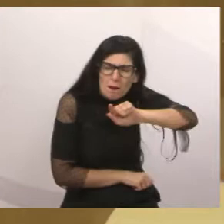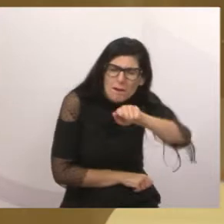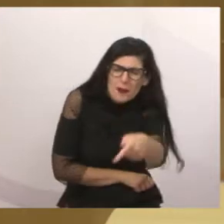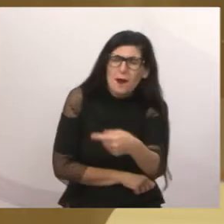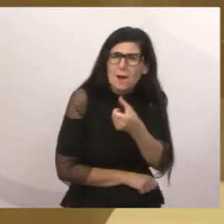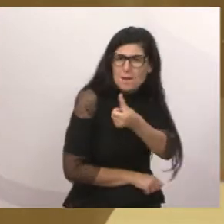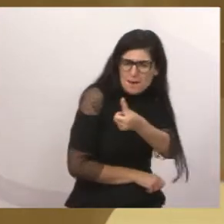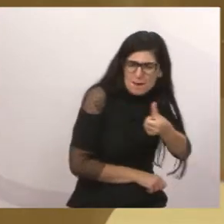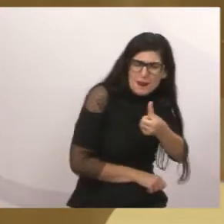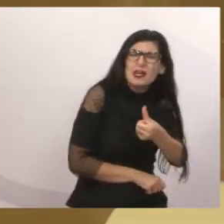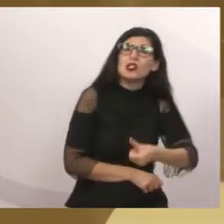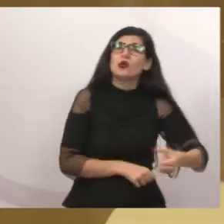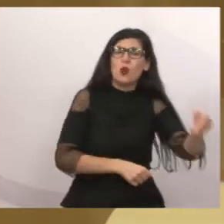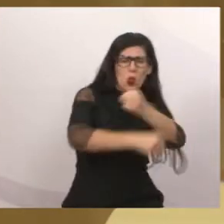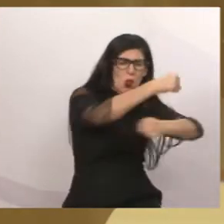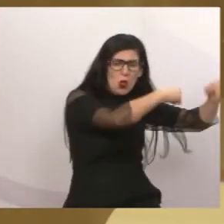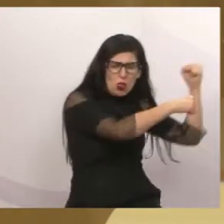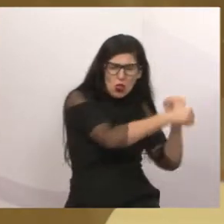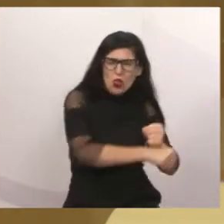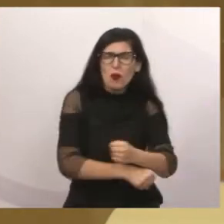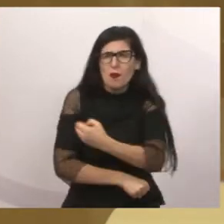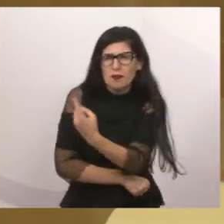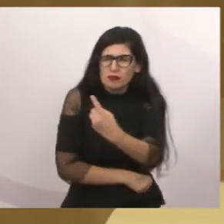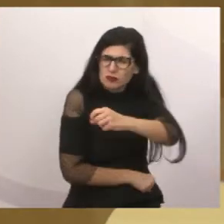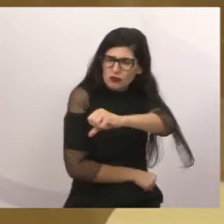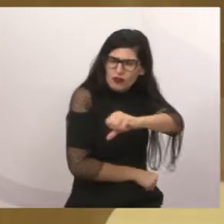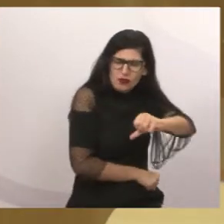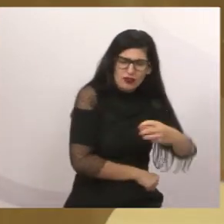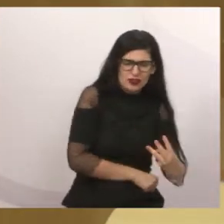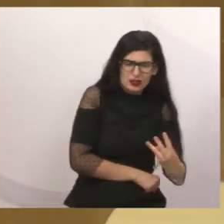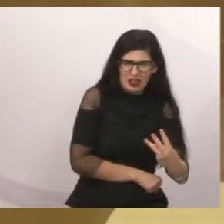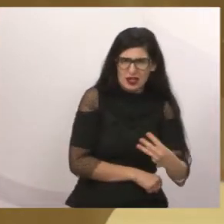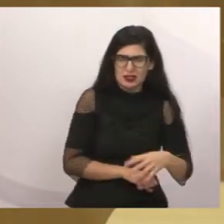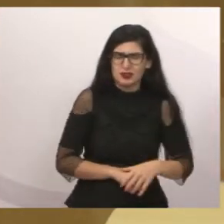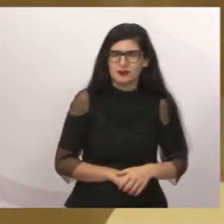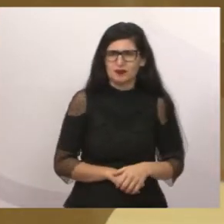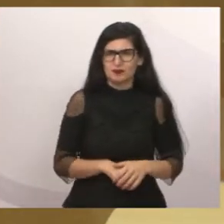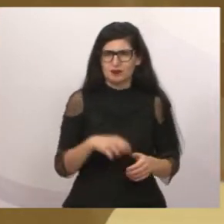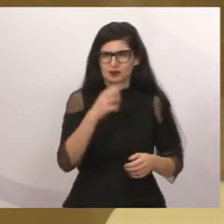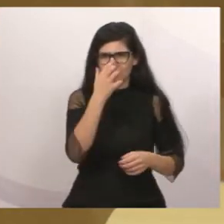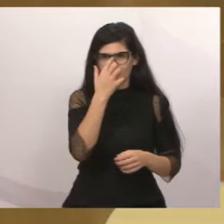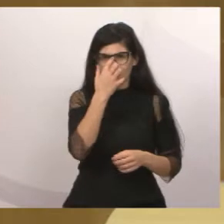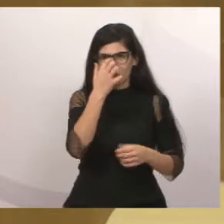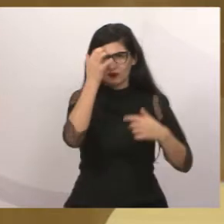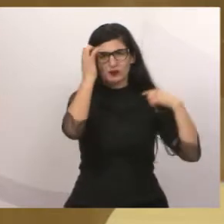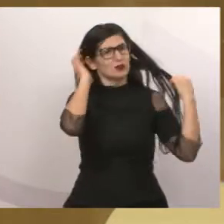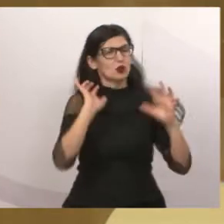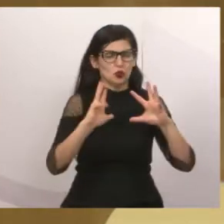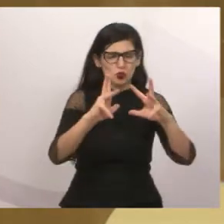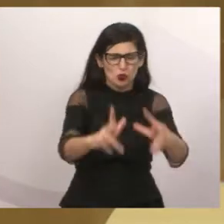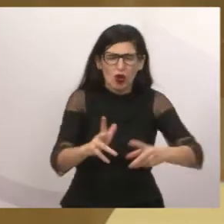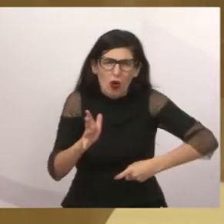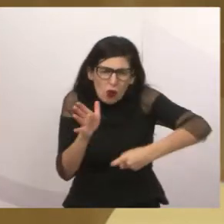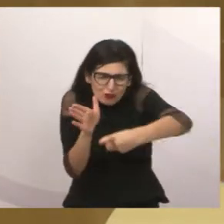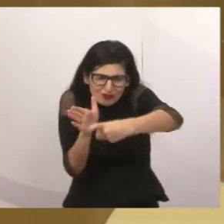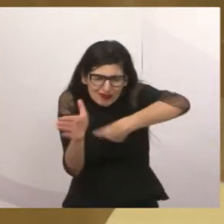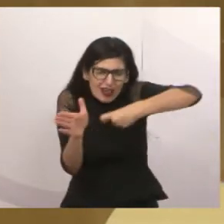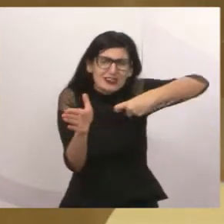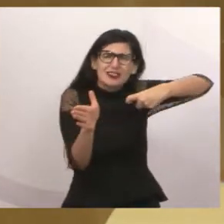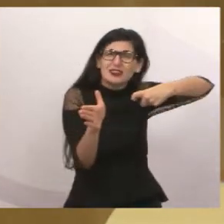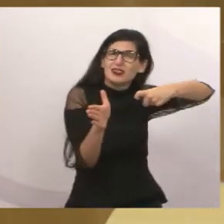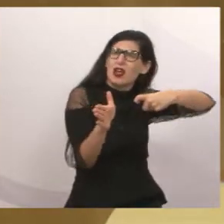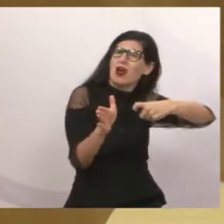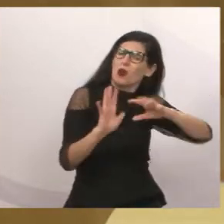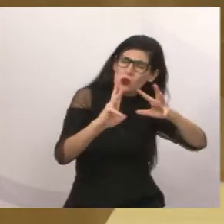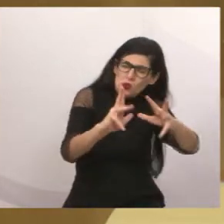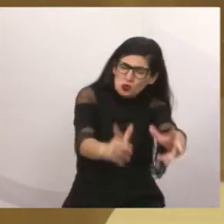8.066 de 93, que fala de todas as contratações, de todas as prestações de